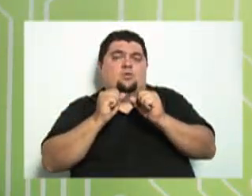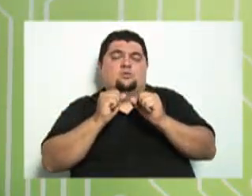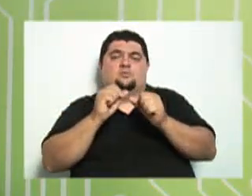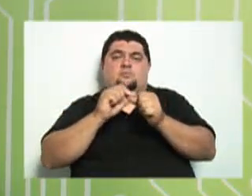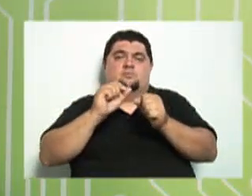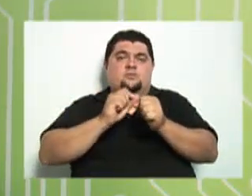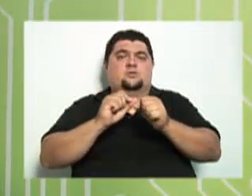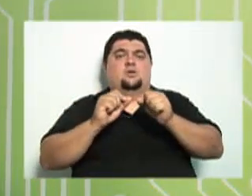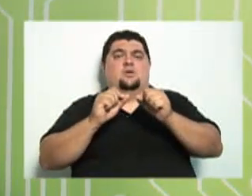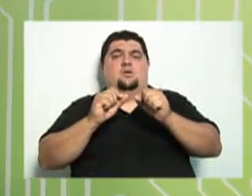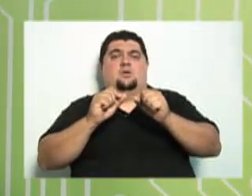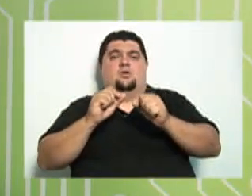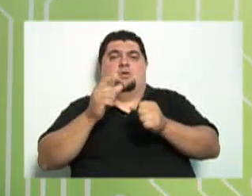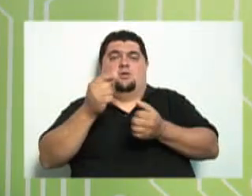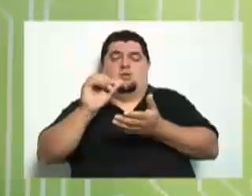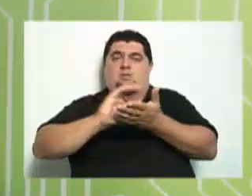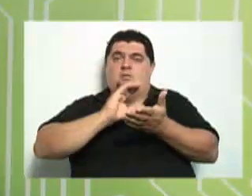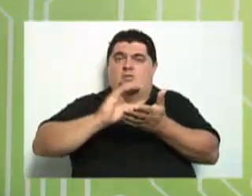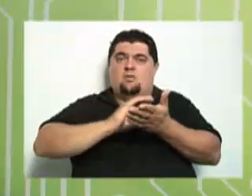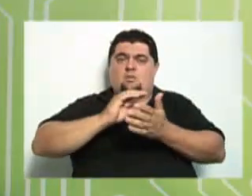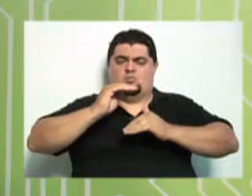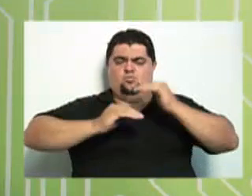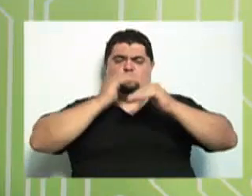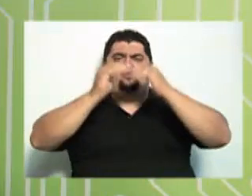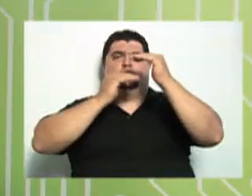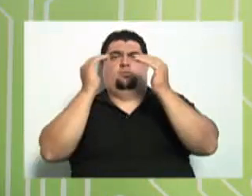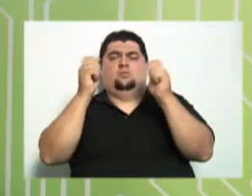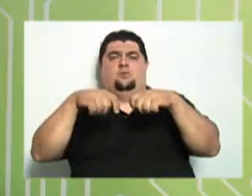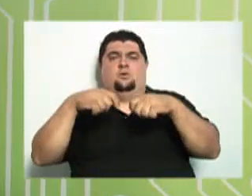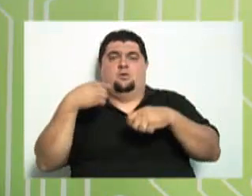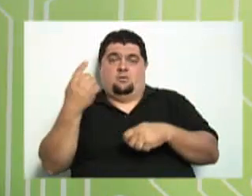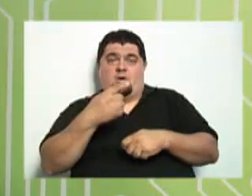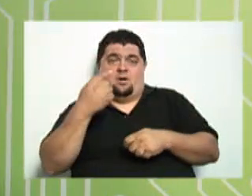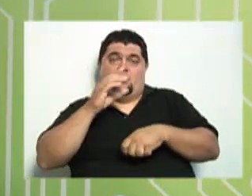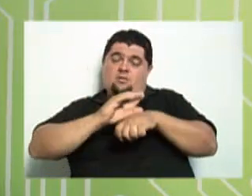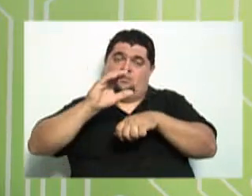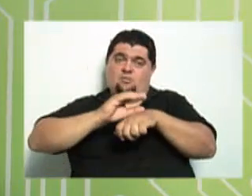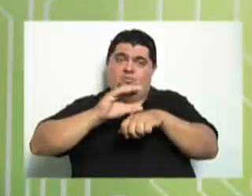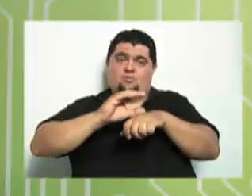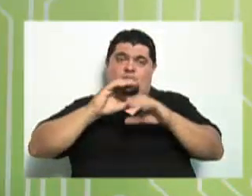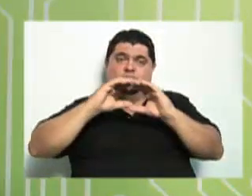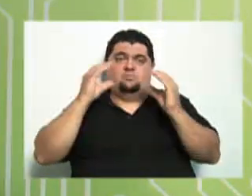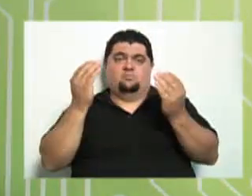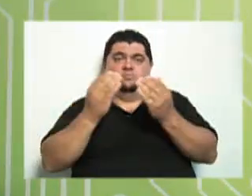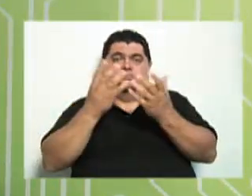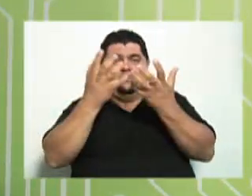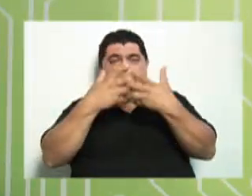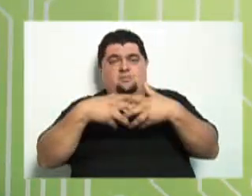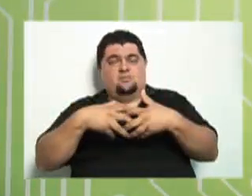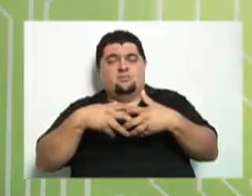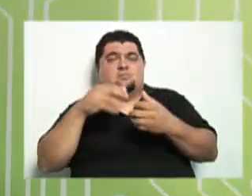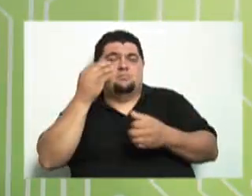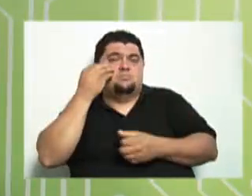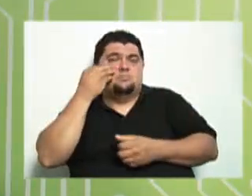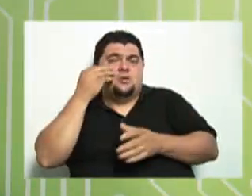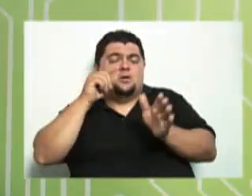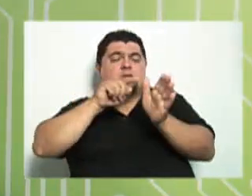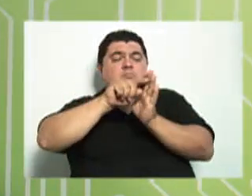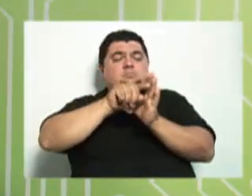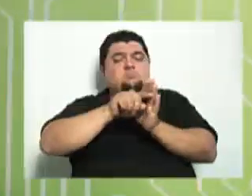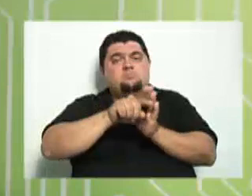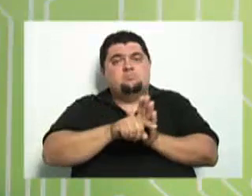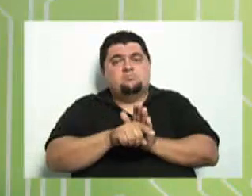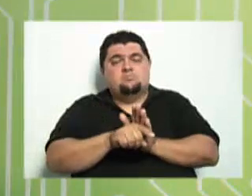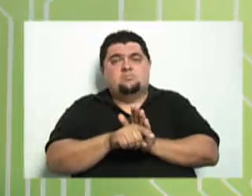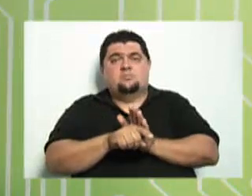a economia dentro do nosso estado. Nós aqui no curso de cooperativismo no IFRA, a gente tenta fazer uma pesquisa sobre